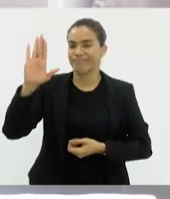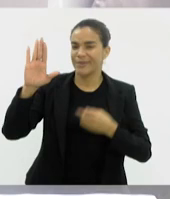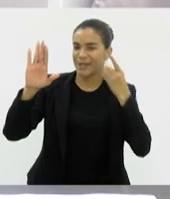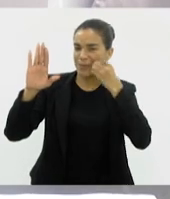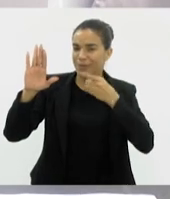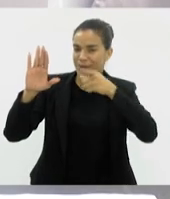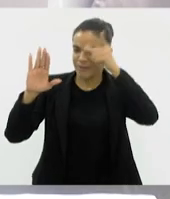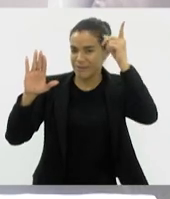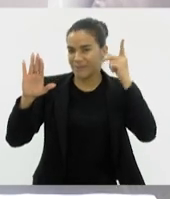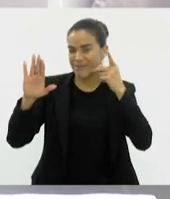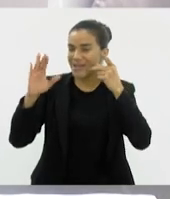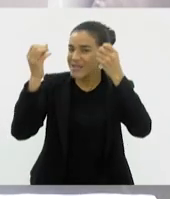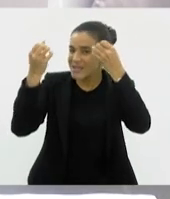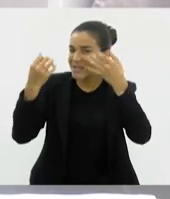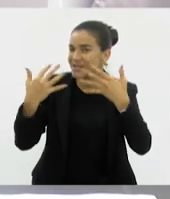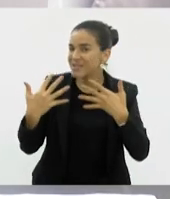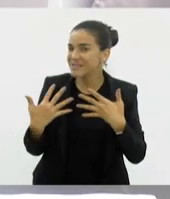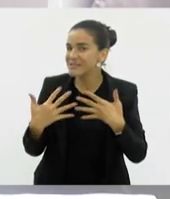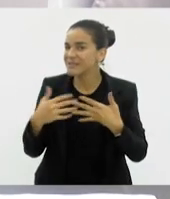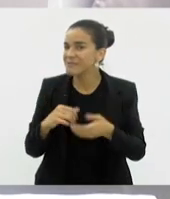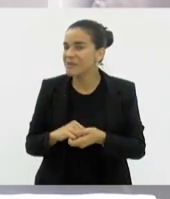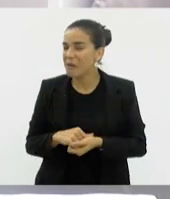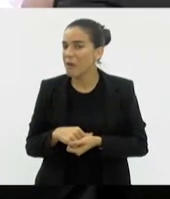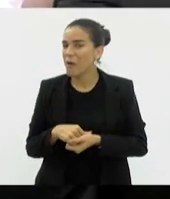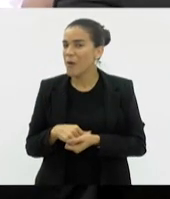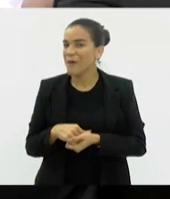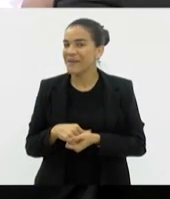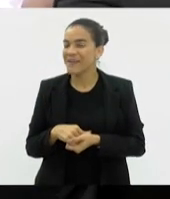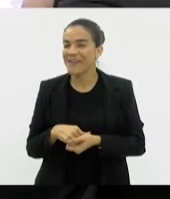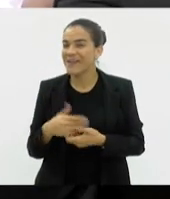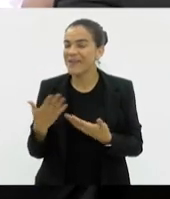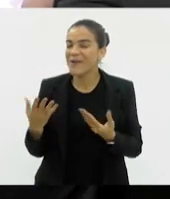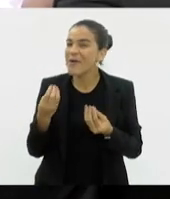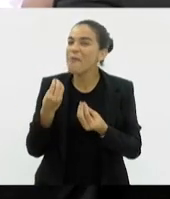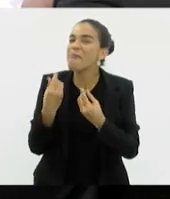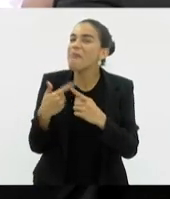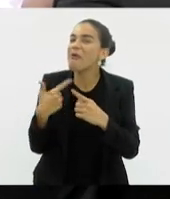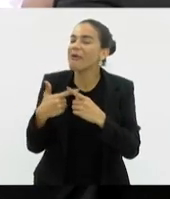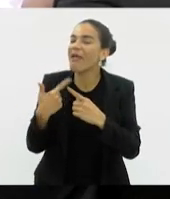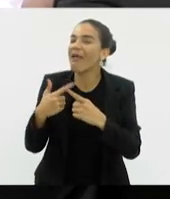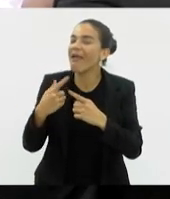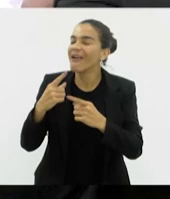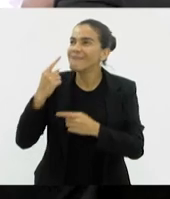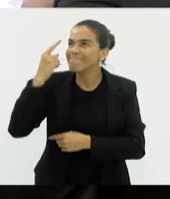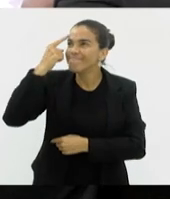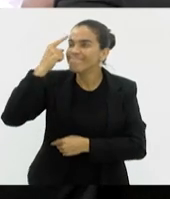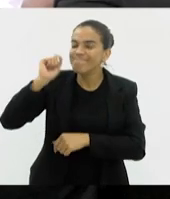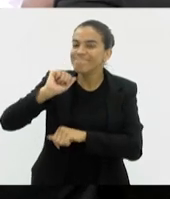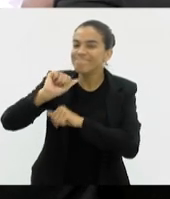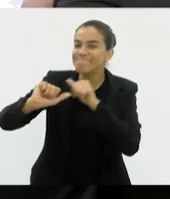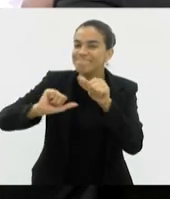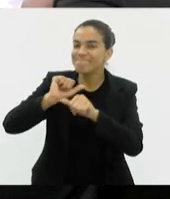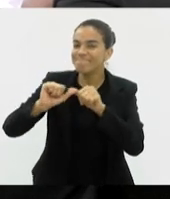deputado Cozolino explicasse qual foi a questão que levou ele a redigir esse projeto, qual